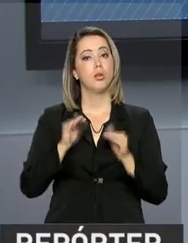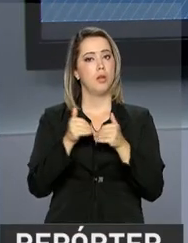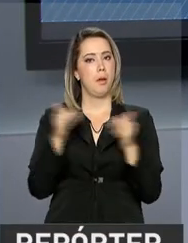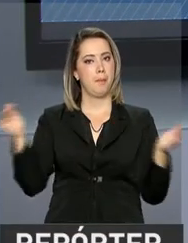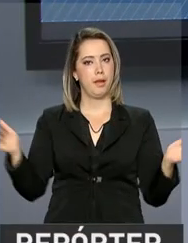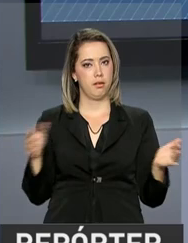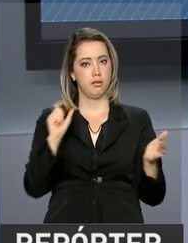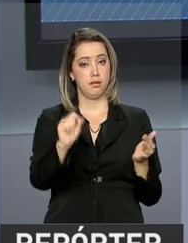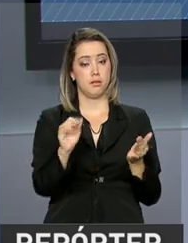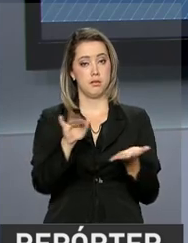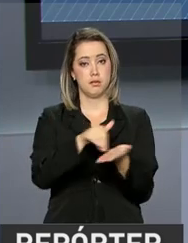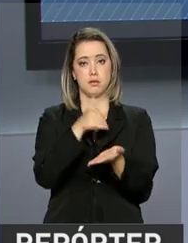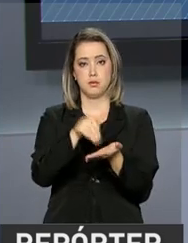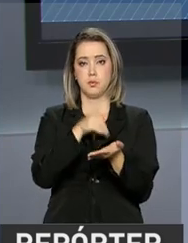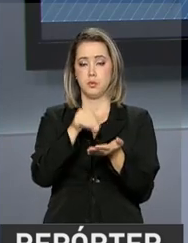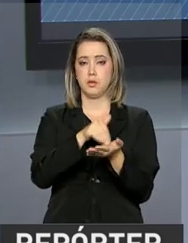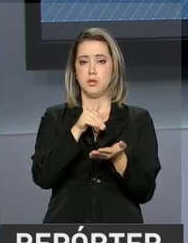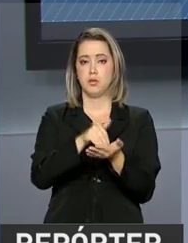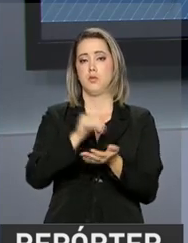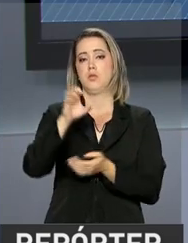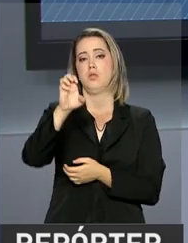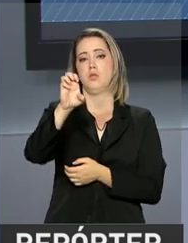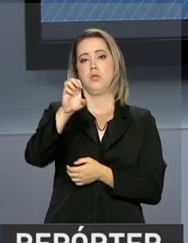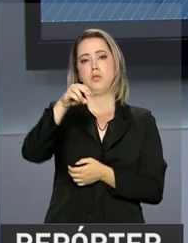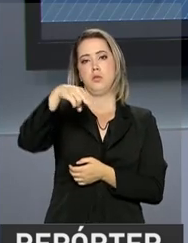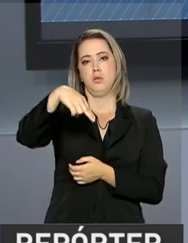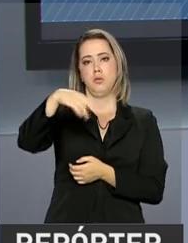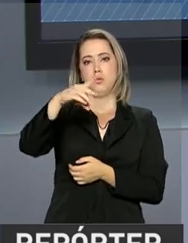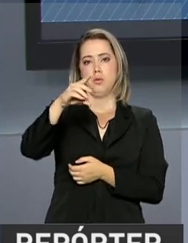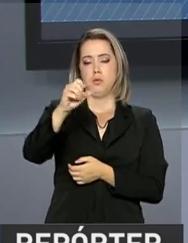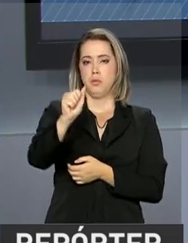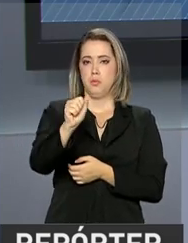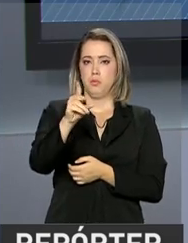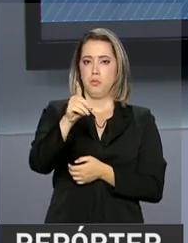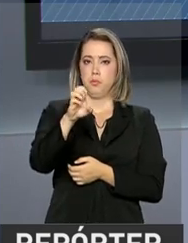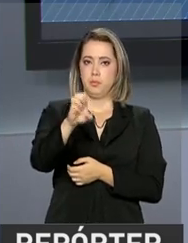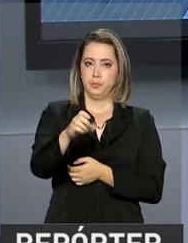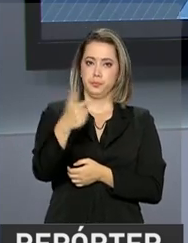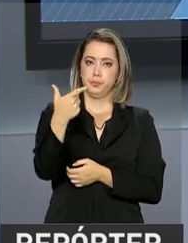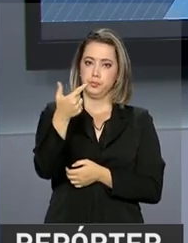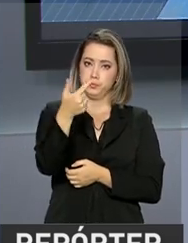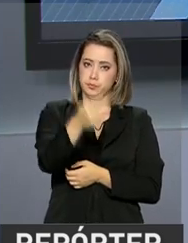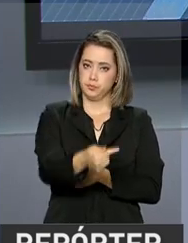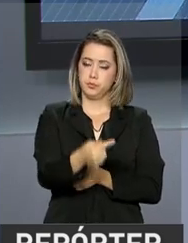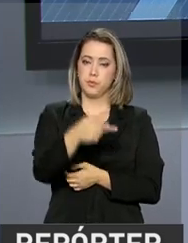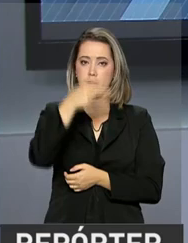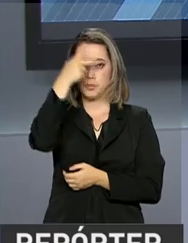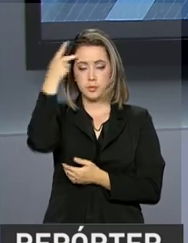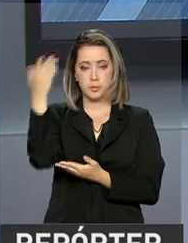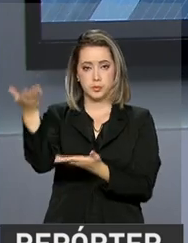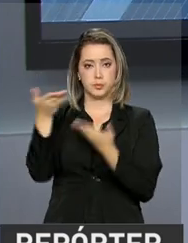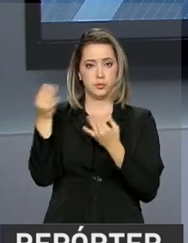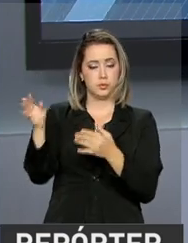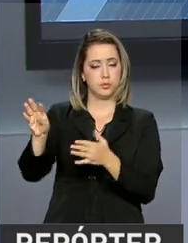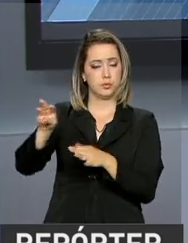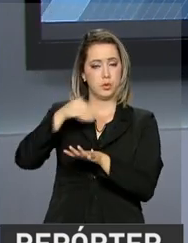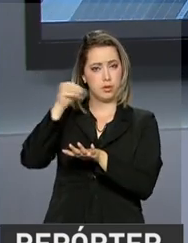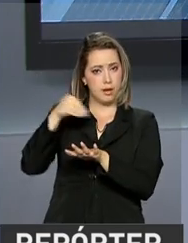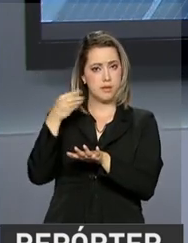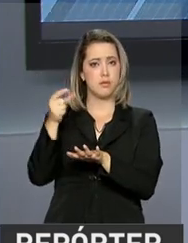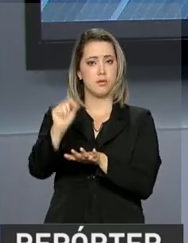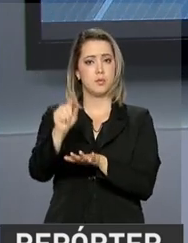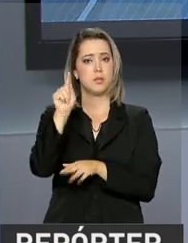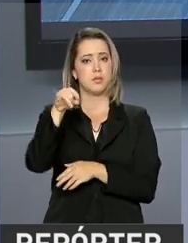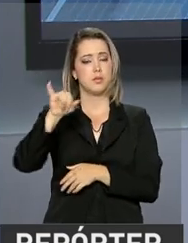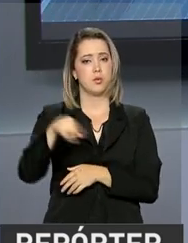inscrições para o exame Nacional de desempenho de estudantes o enad de 2017 quem mais informações é o repórter João